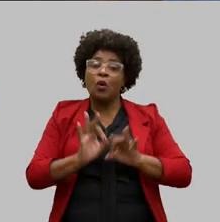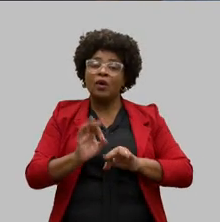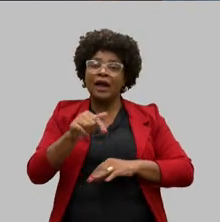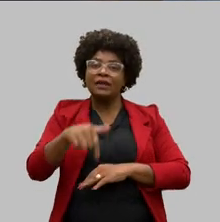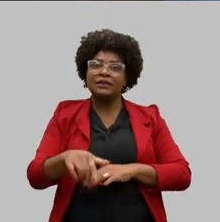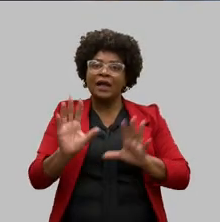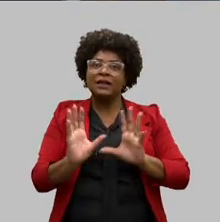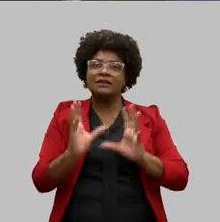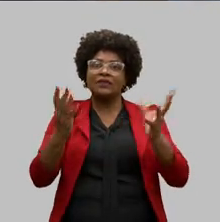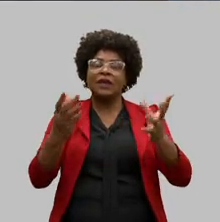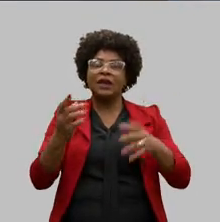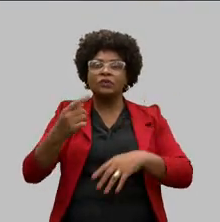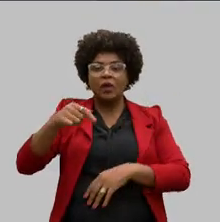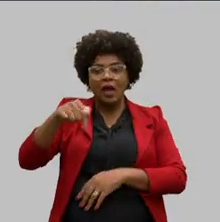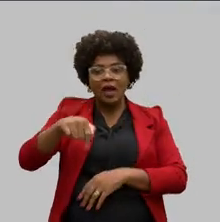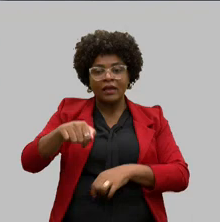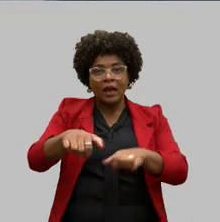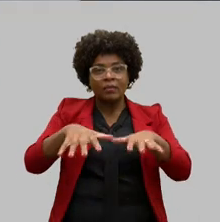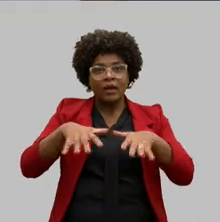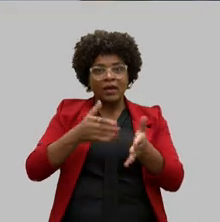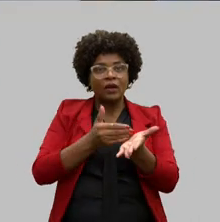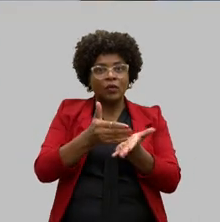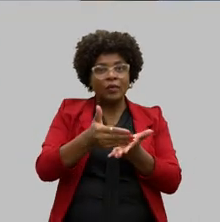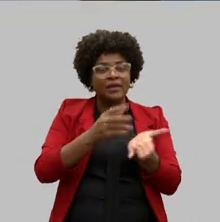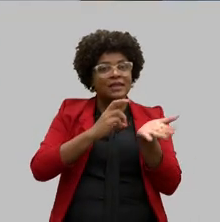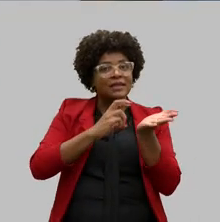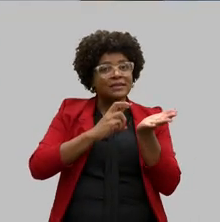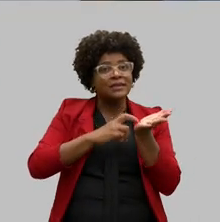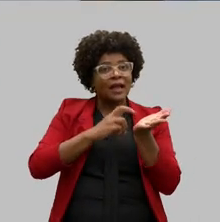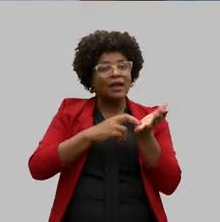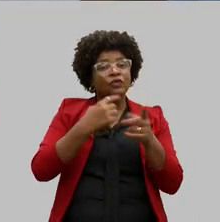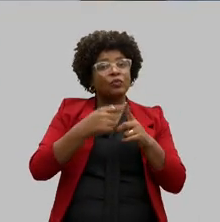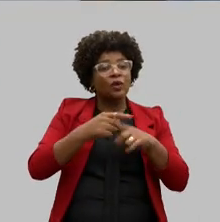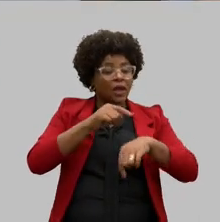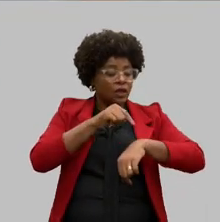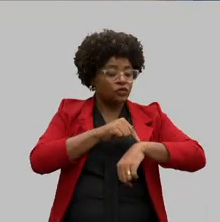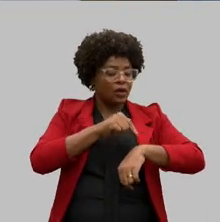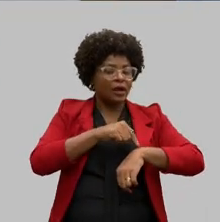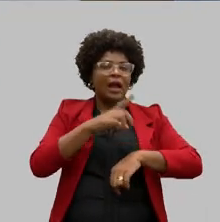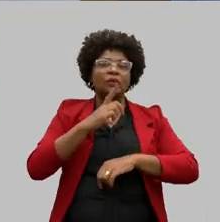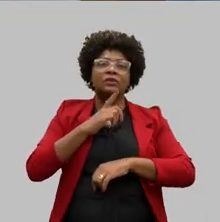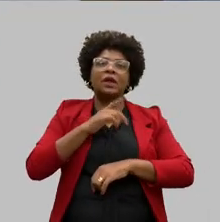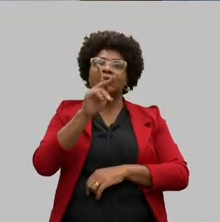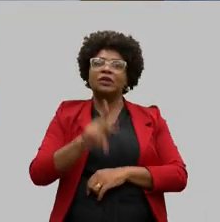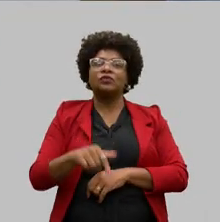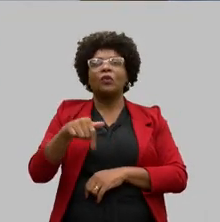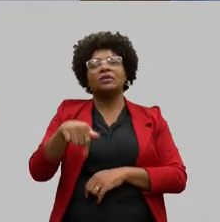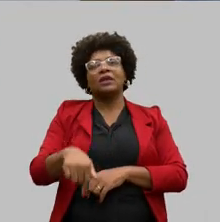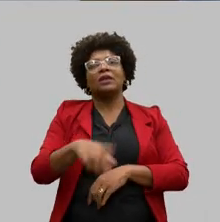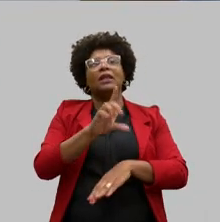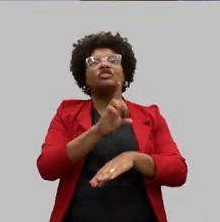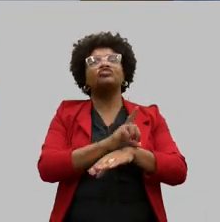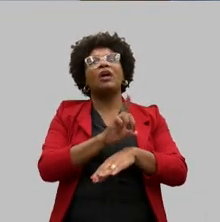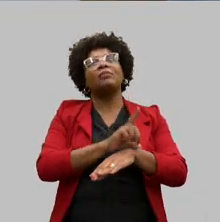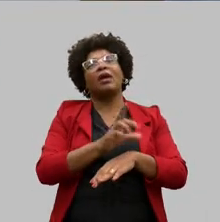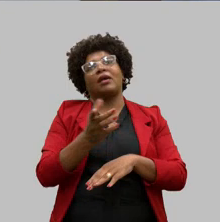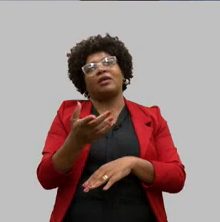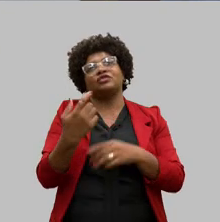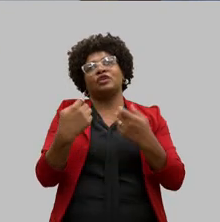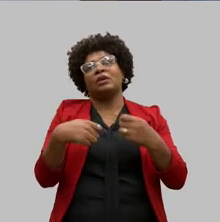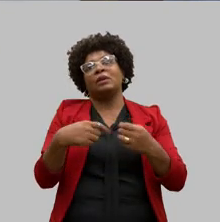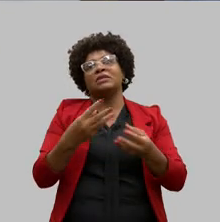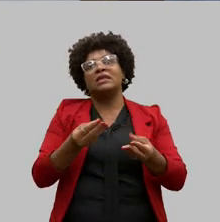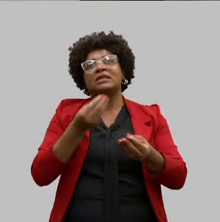cedinho exatamente que esse horário eh nós temos pessoas com diabetes e outras questões que precisam